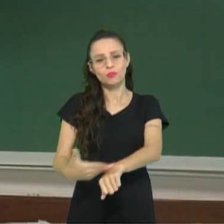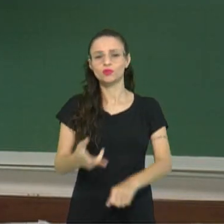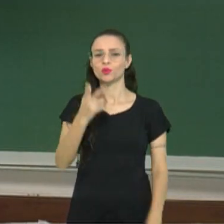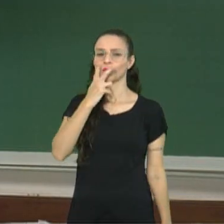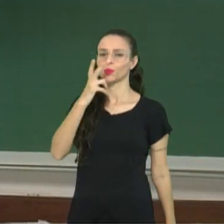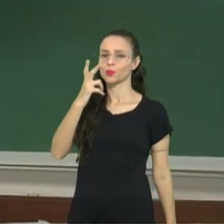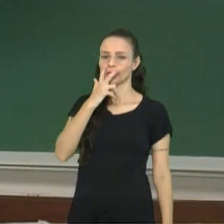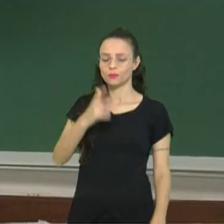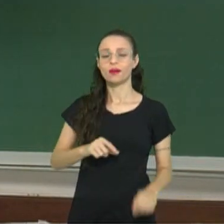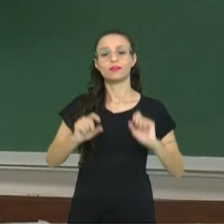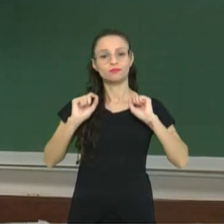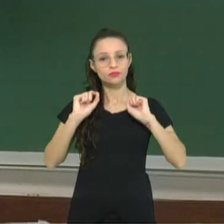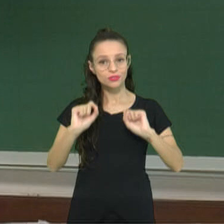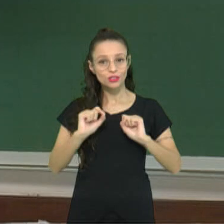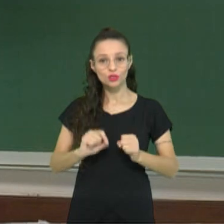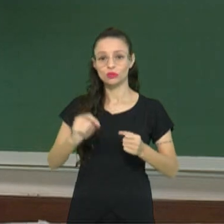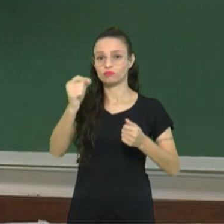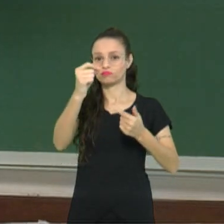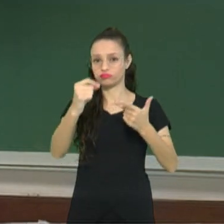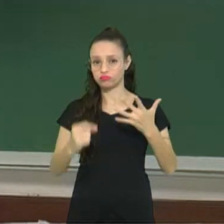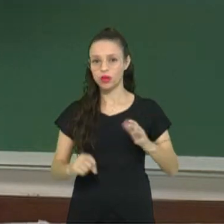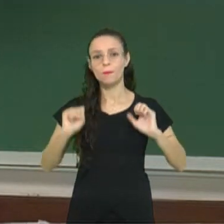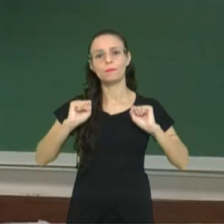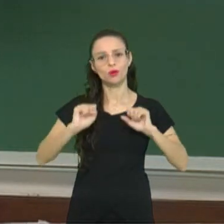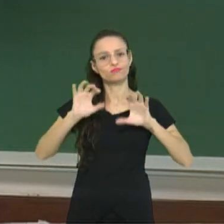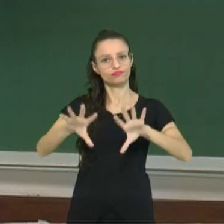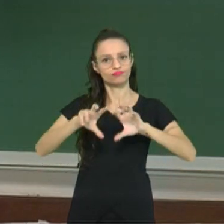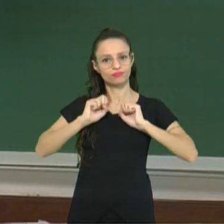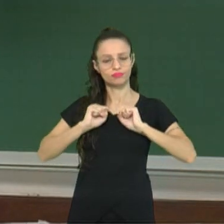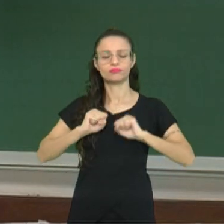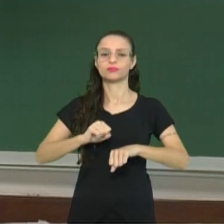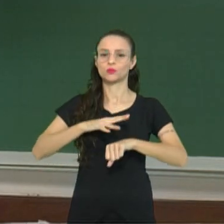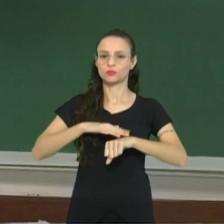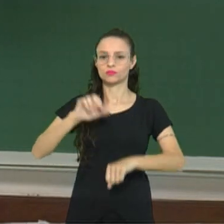agrava a possibilidade de se desenvolver um AVC.